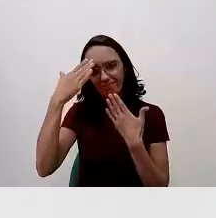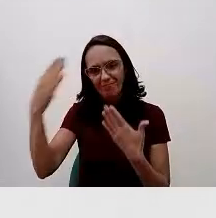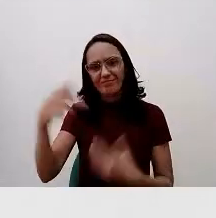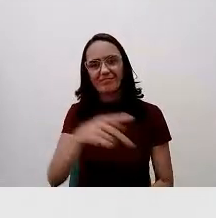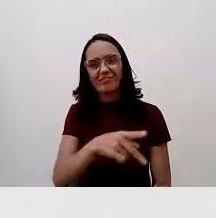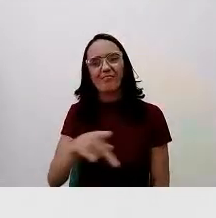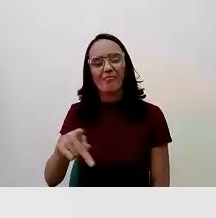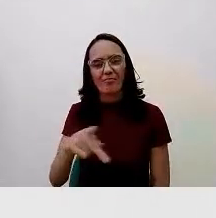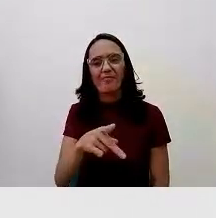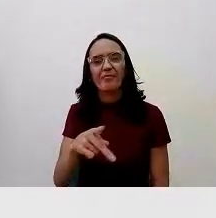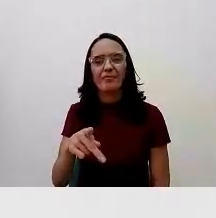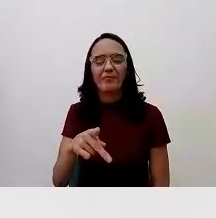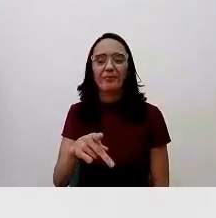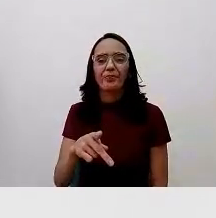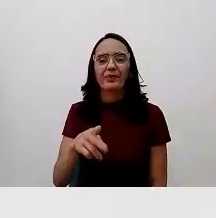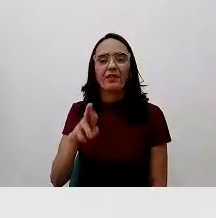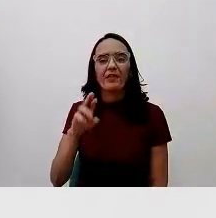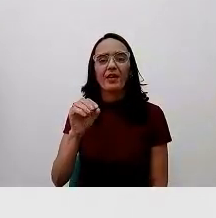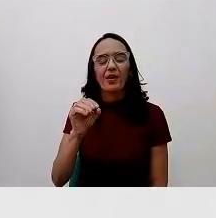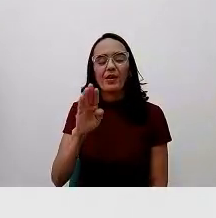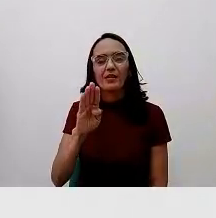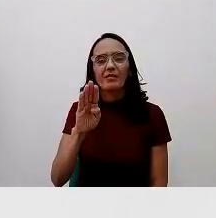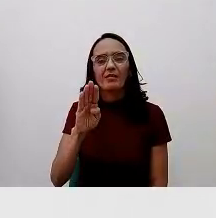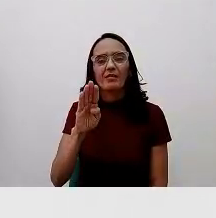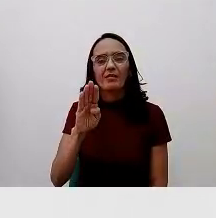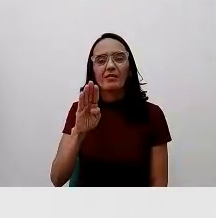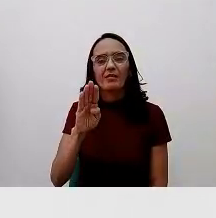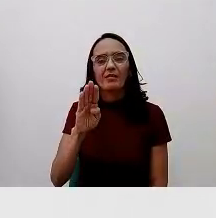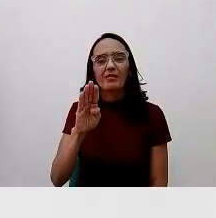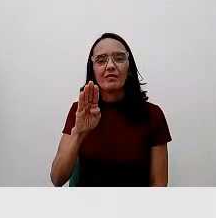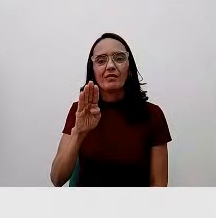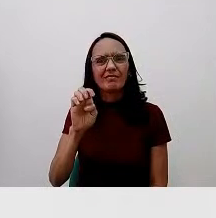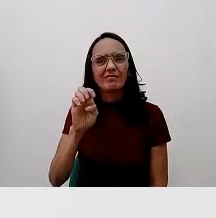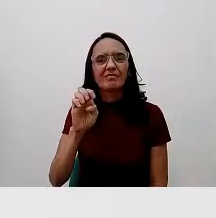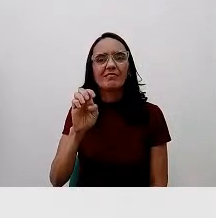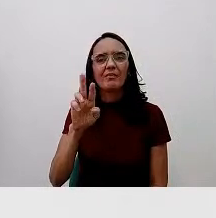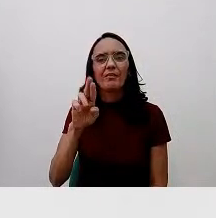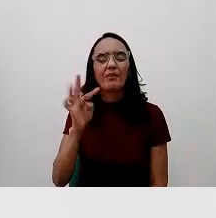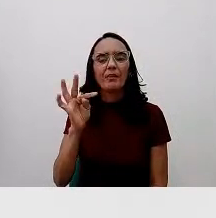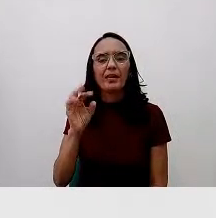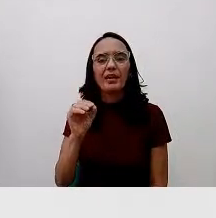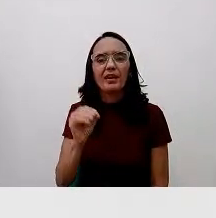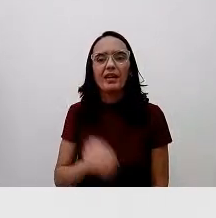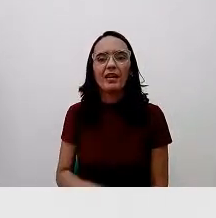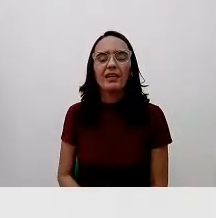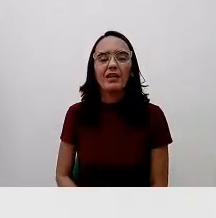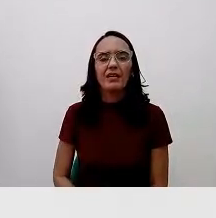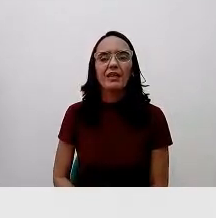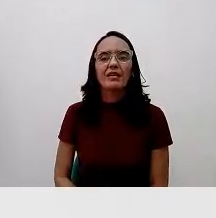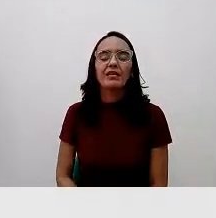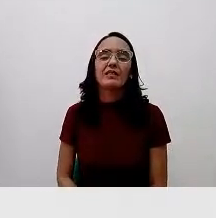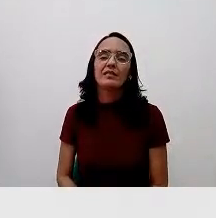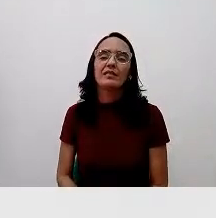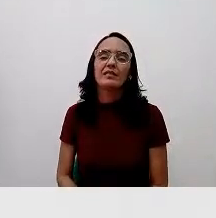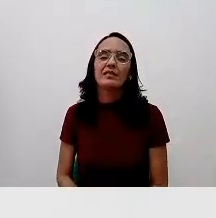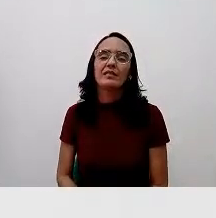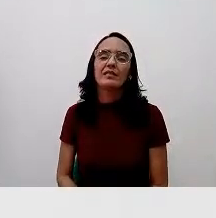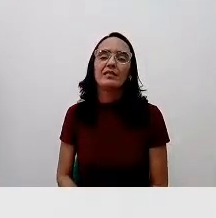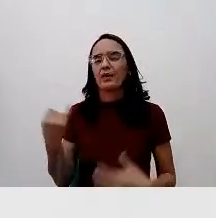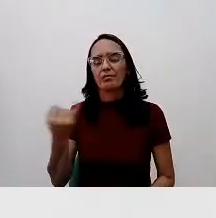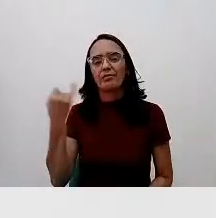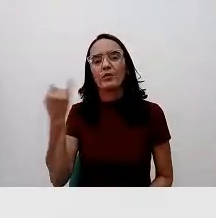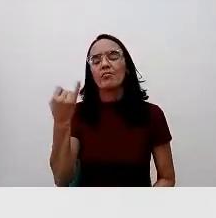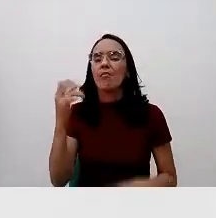Roberto pela palestra, excelente palestra, muito, né, esclarecedor para a gente, né, por esse tema que é tão pertinente, tão atual, que é a